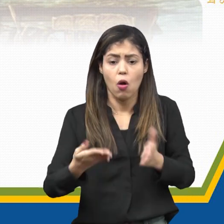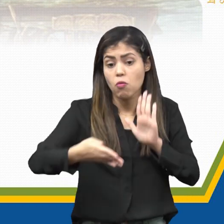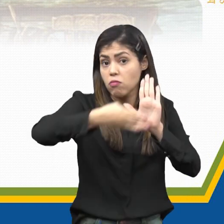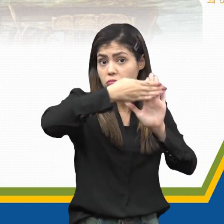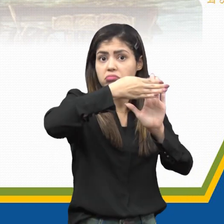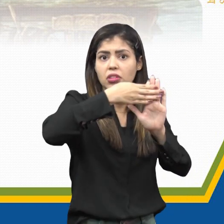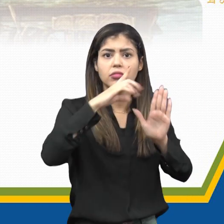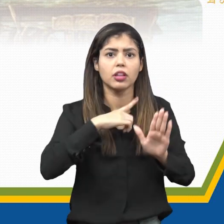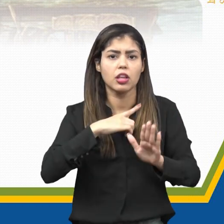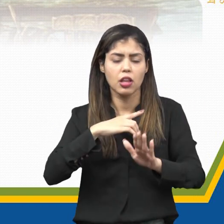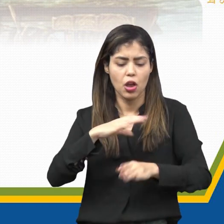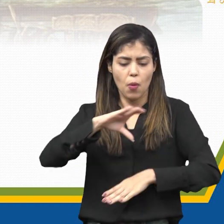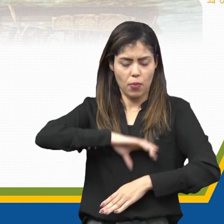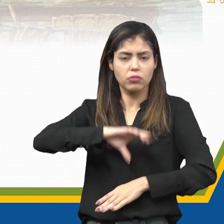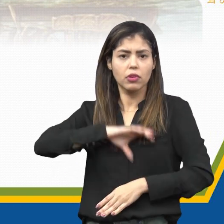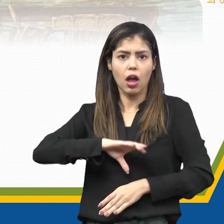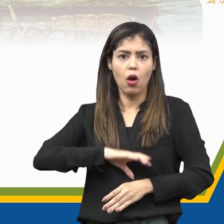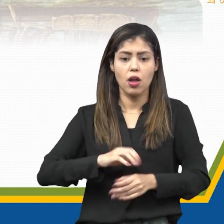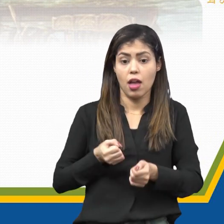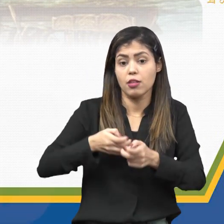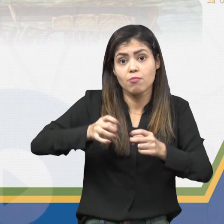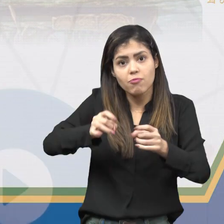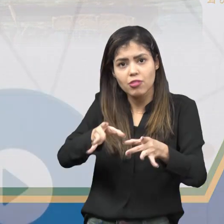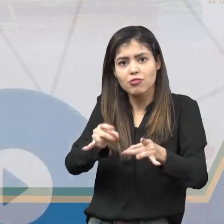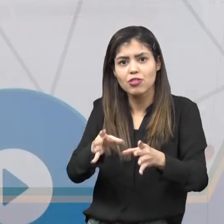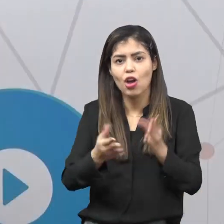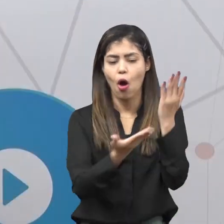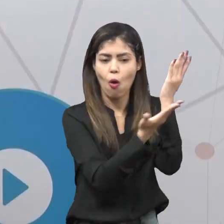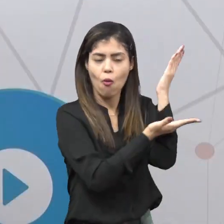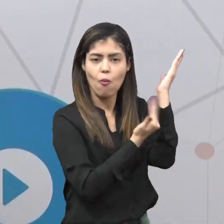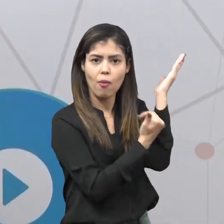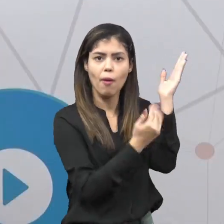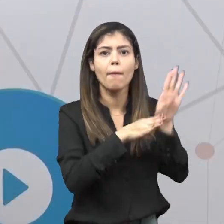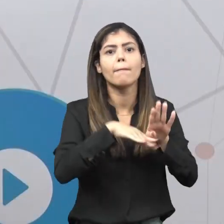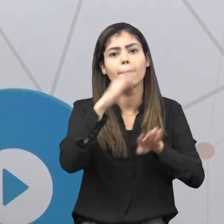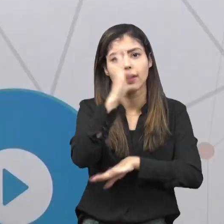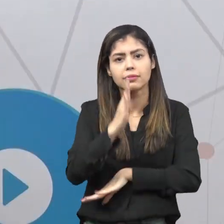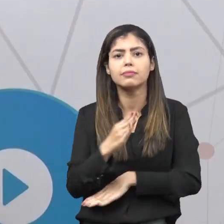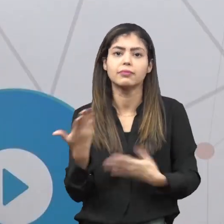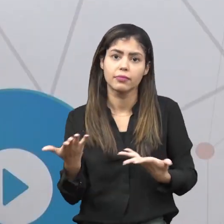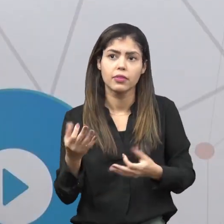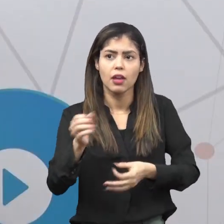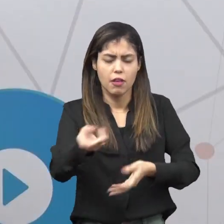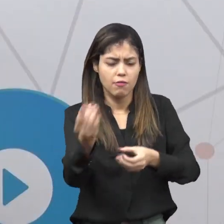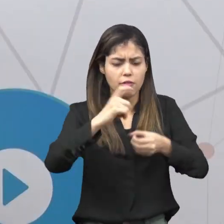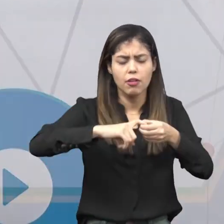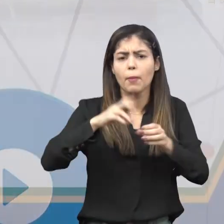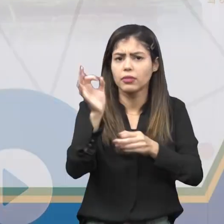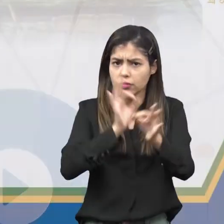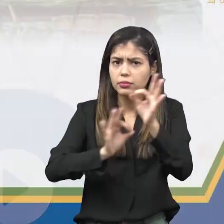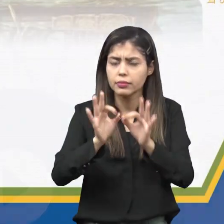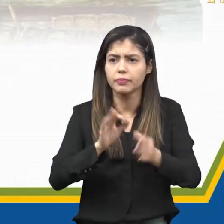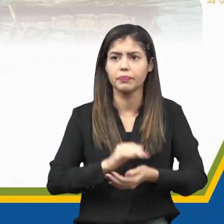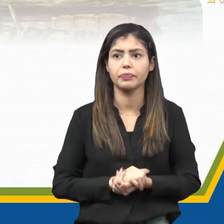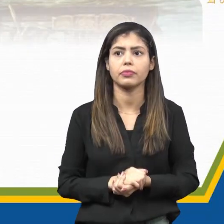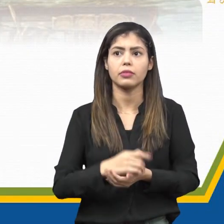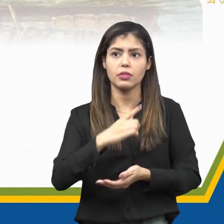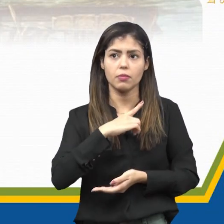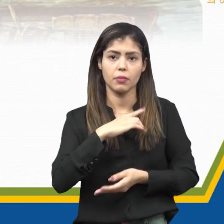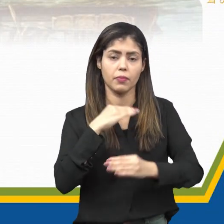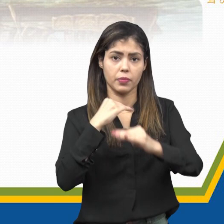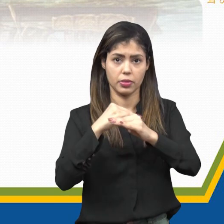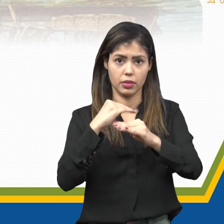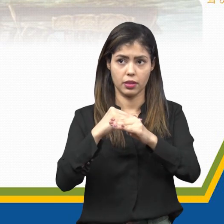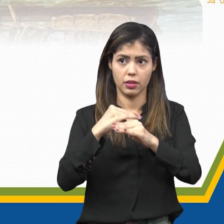e os comerciantes do pau-brasil. Então, ele vem nesse intuito mais de fazer essa organização. E nós temos as expedições comandadas